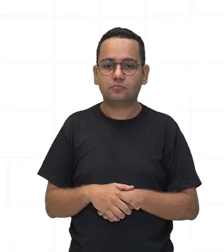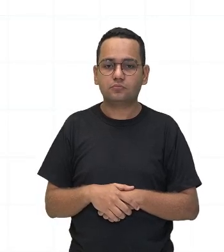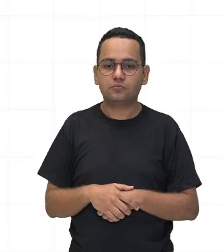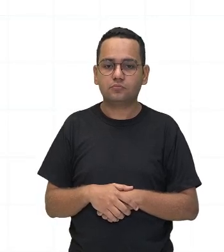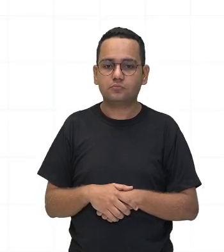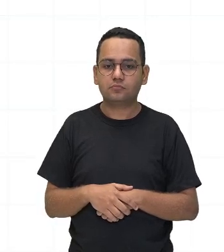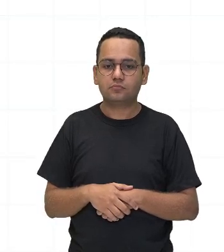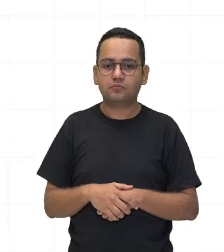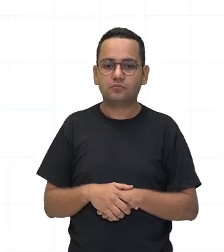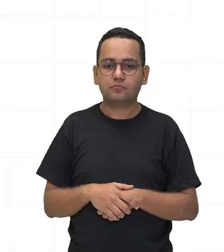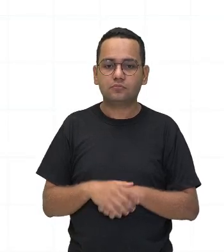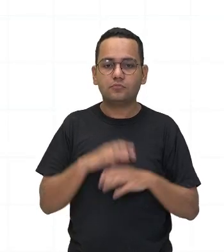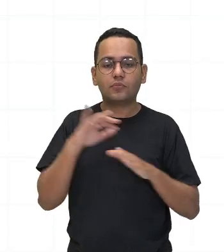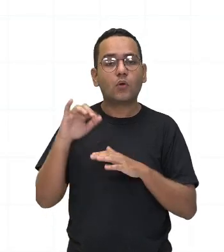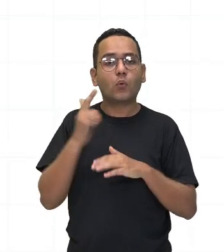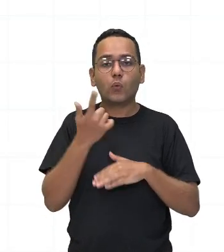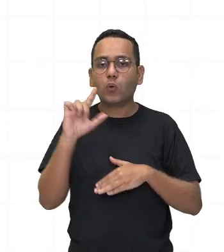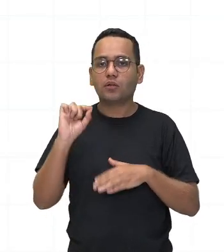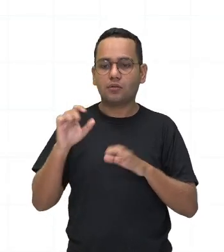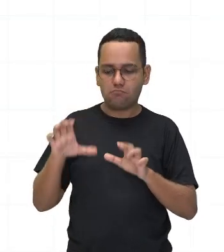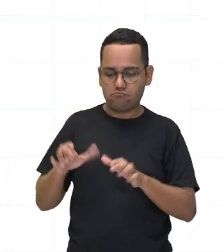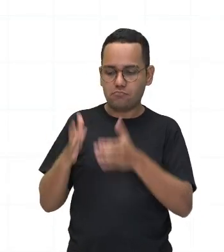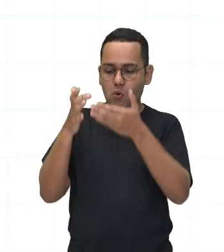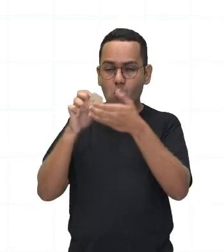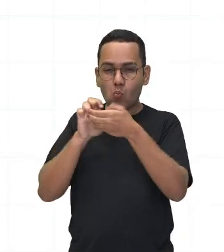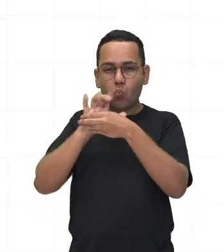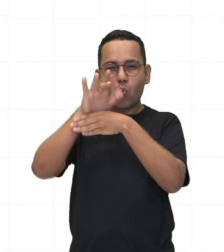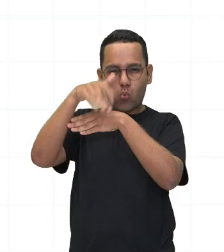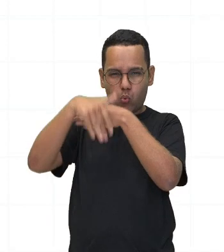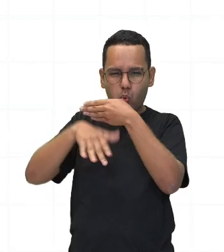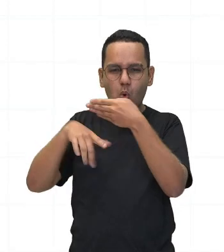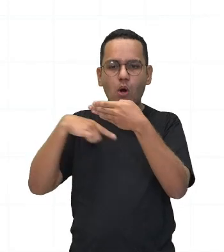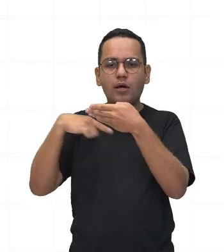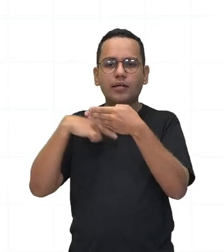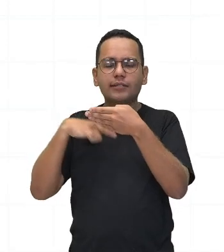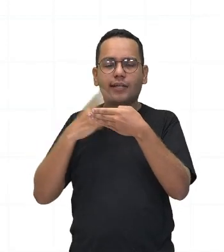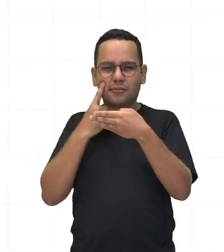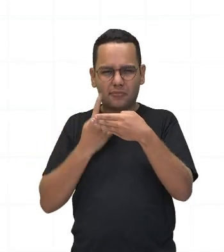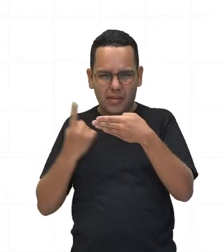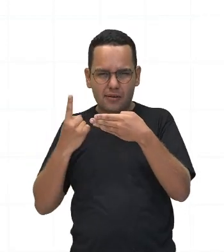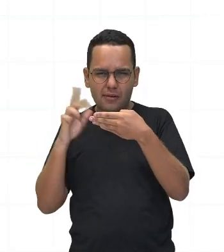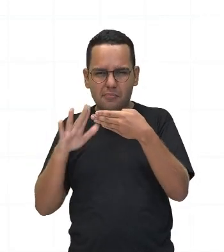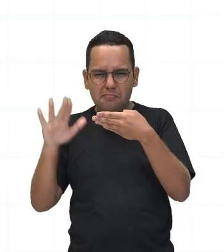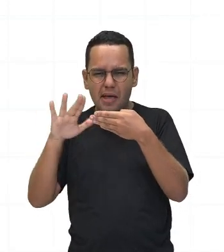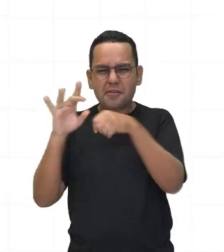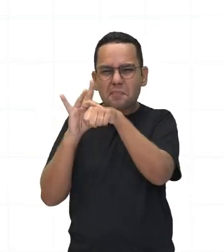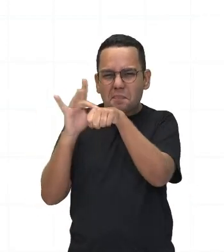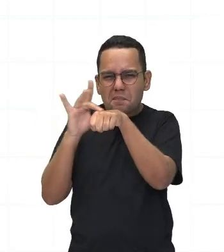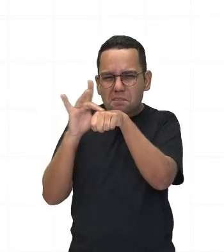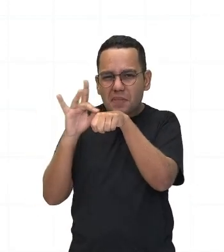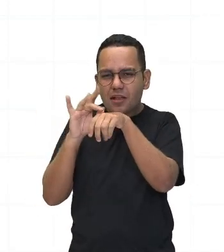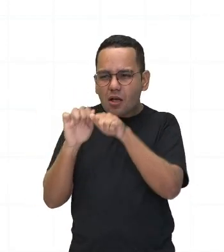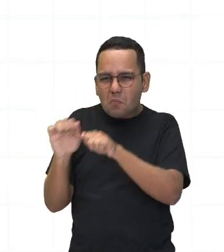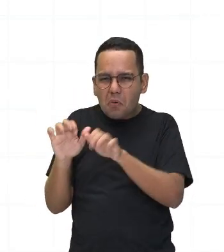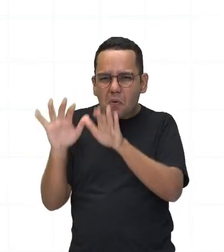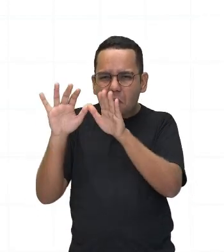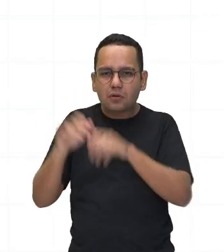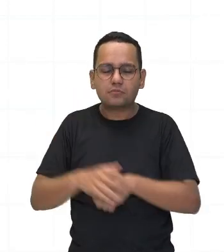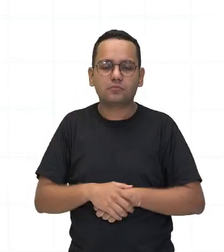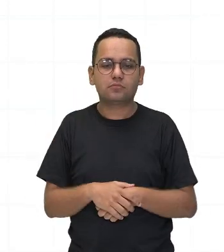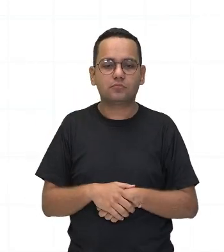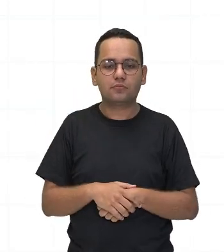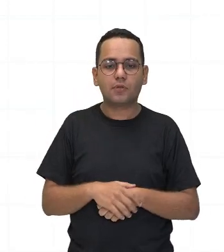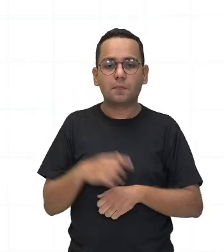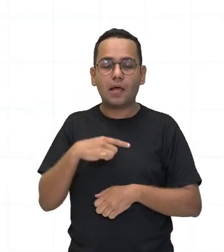cinzas vulcânicas. Esses vulcões, eles podem não emitir lavas, mas entrar em erupção, mas só emitir